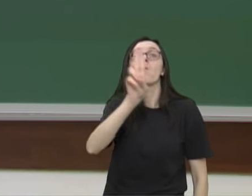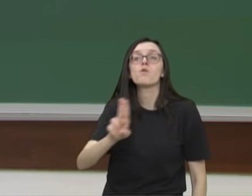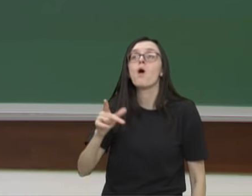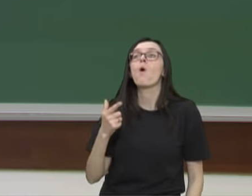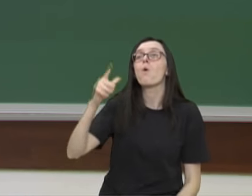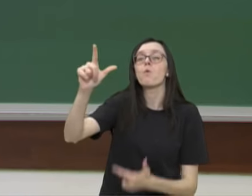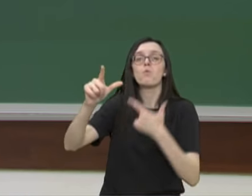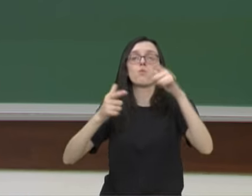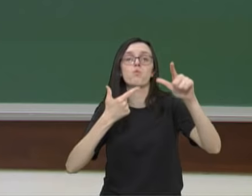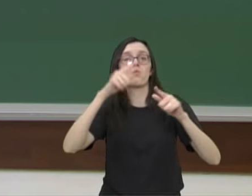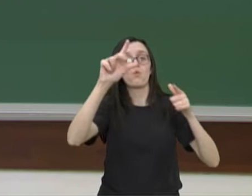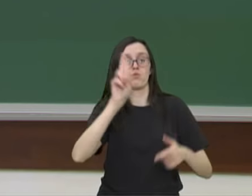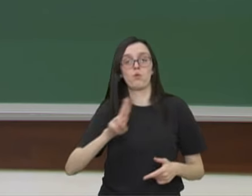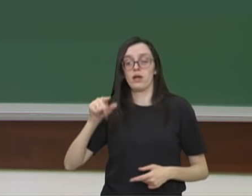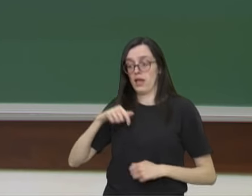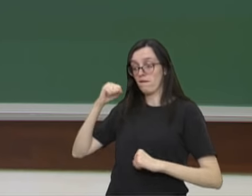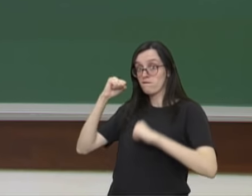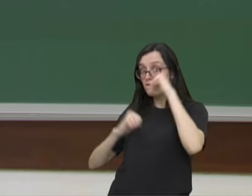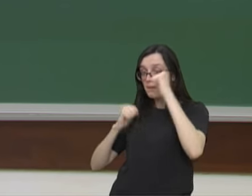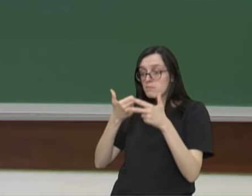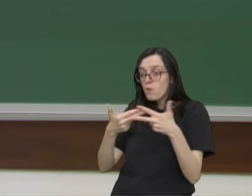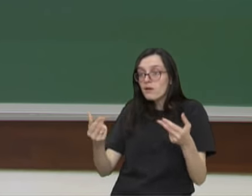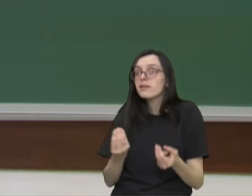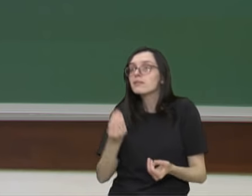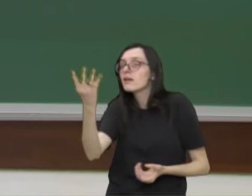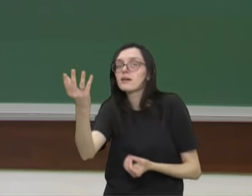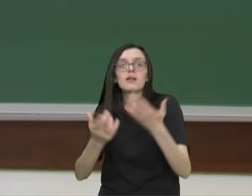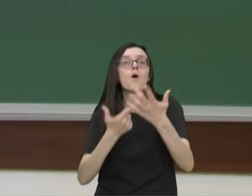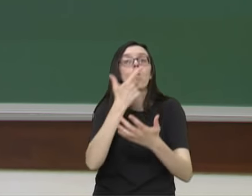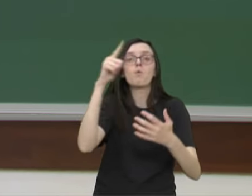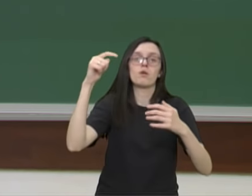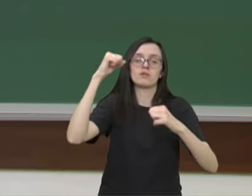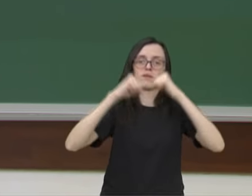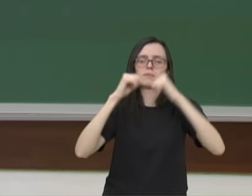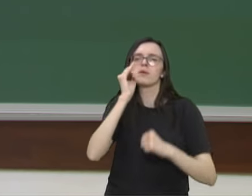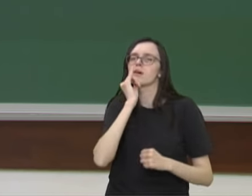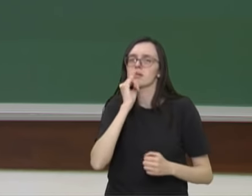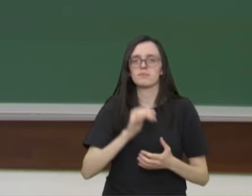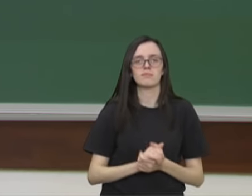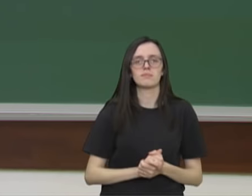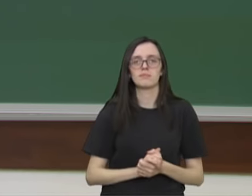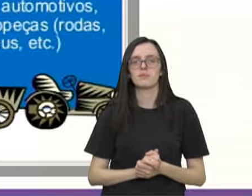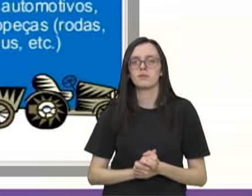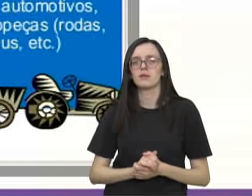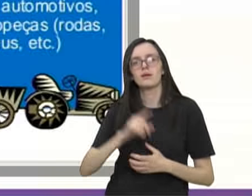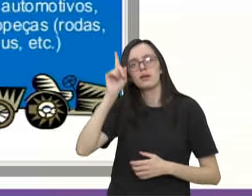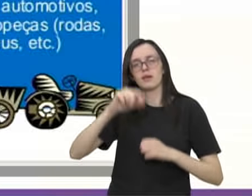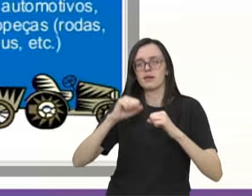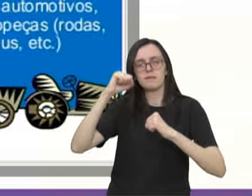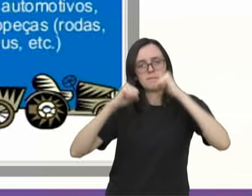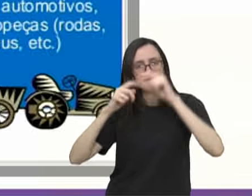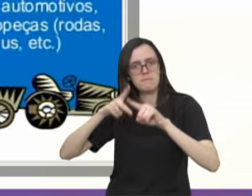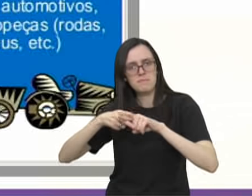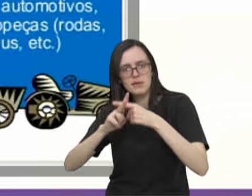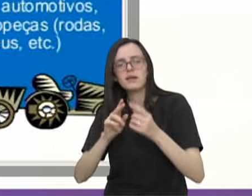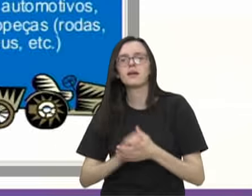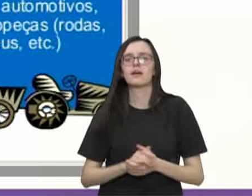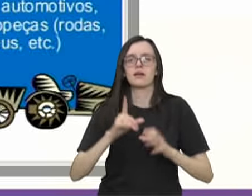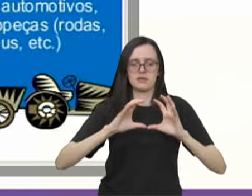segmentos das indústrias de bens de consumo exemplo as máquinas industriais que a mecânica